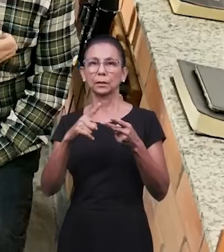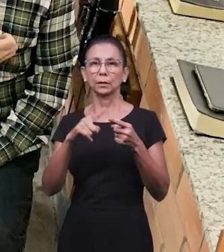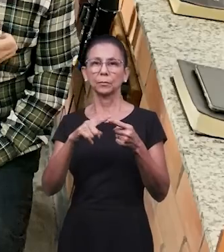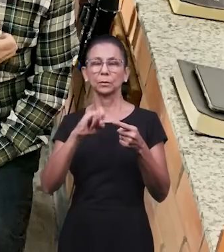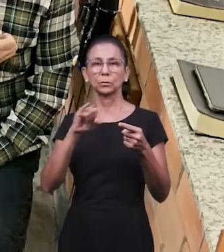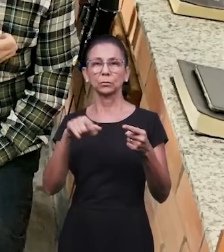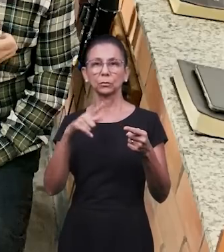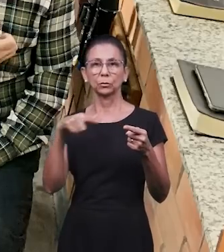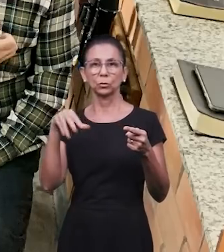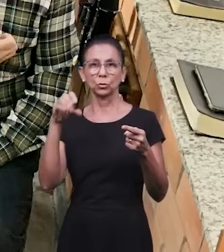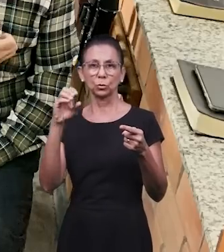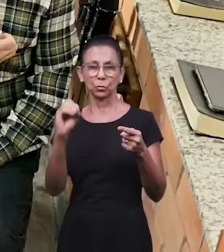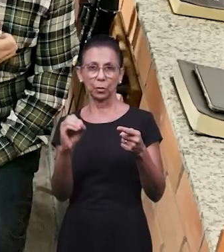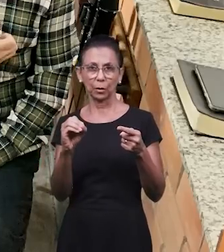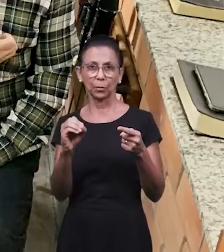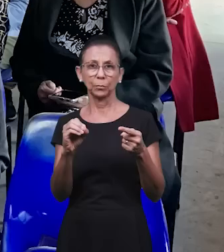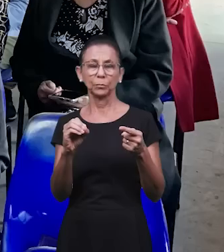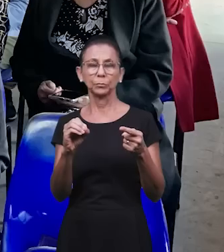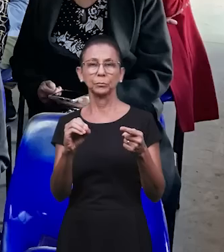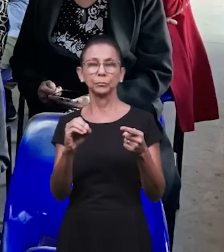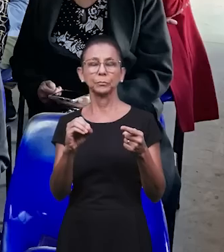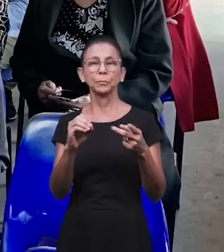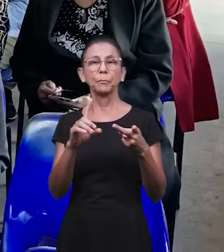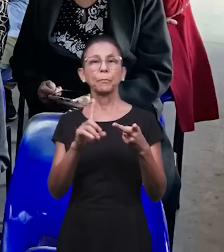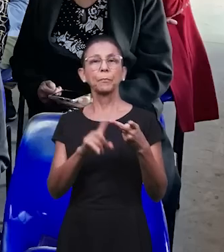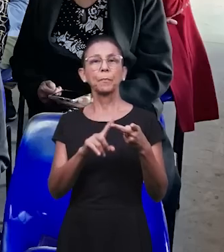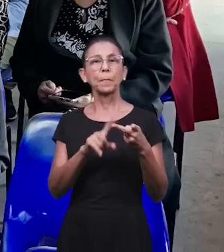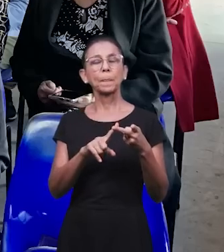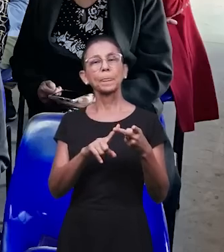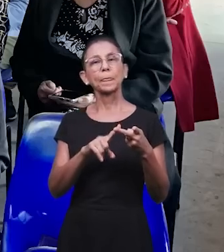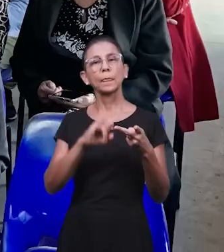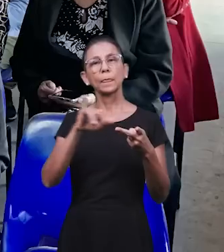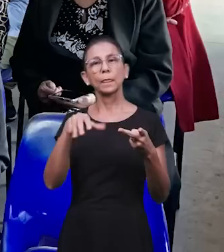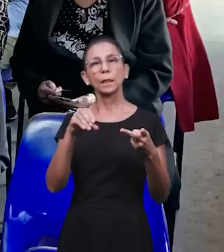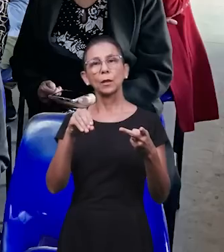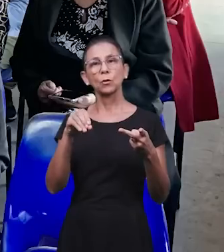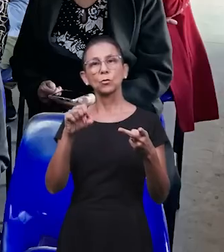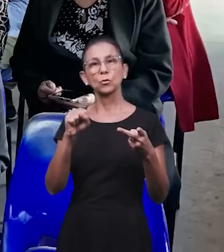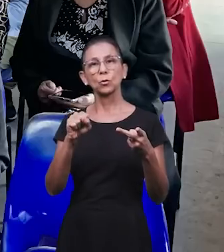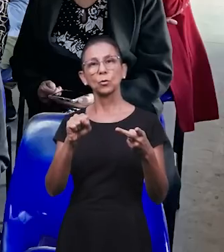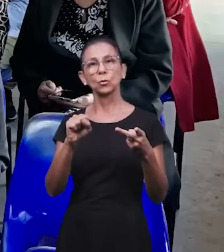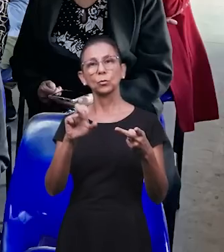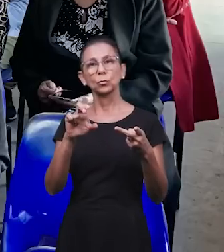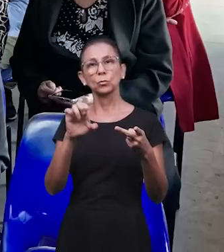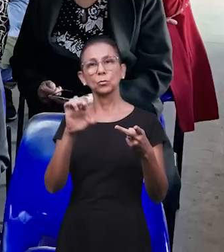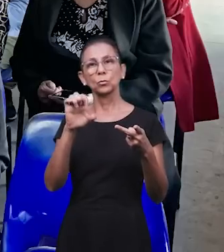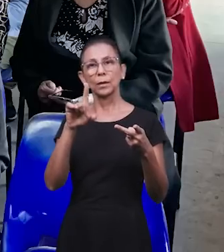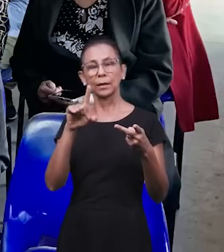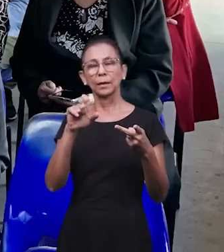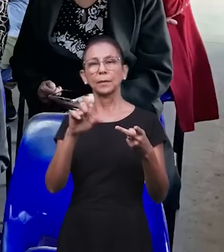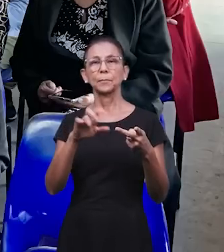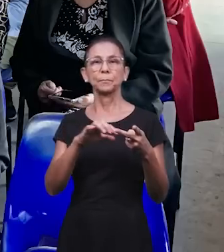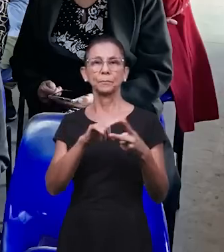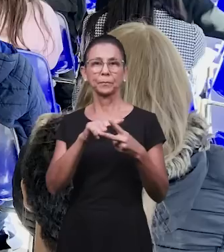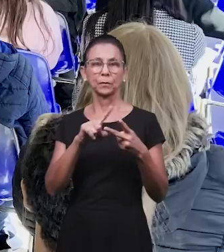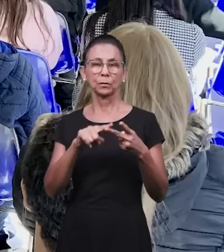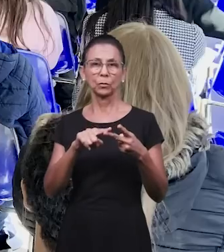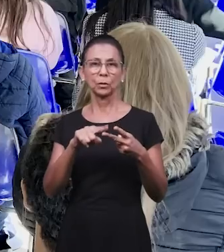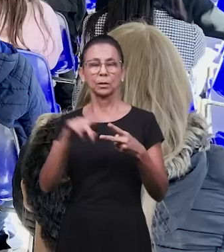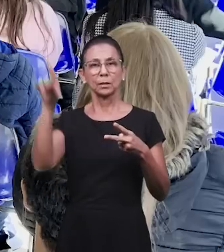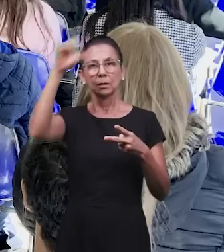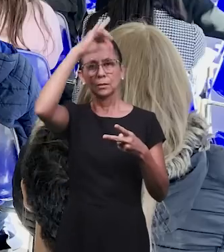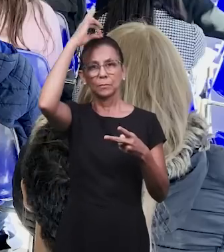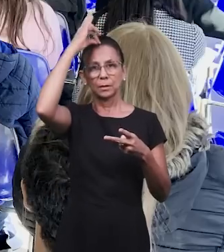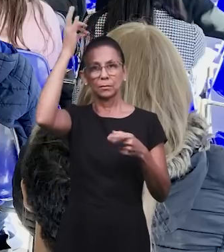Carlos Braga, de Vila Velha, no Espírito Santo, e do pastor Josué Emerick, de Florianópolis, Santa Catarina. A primeira aula